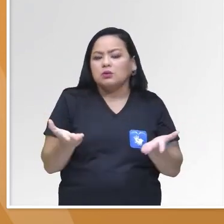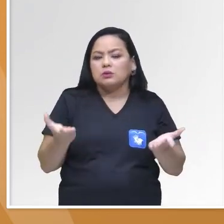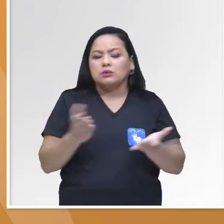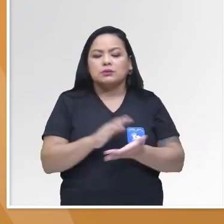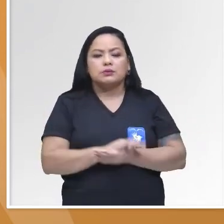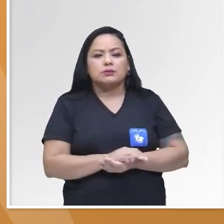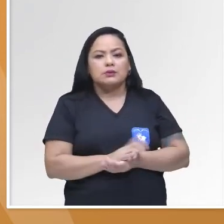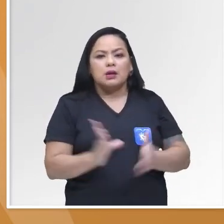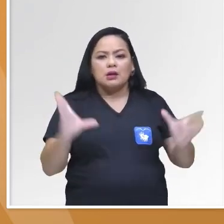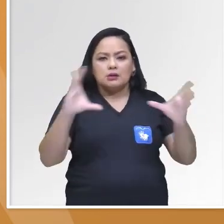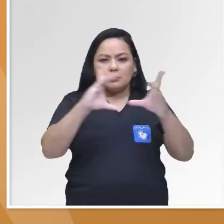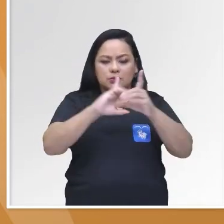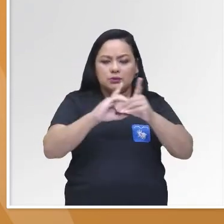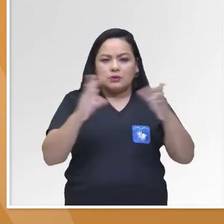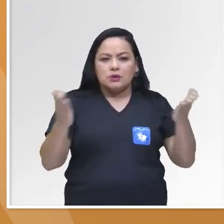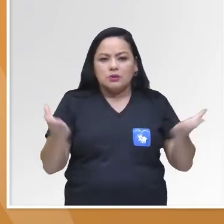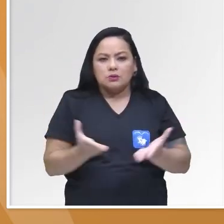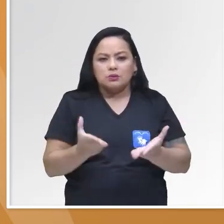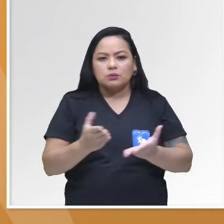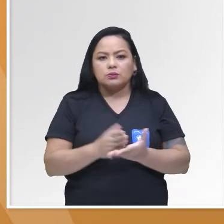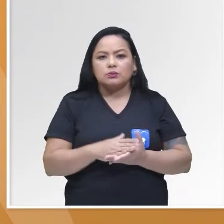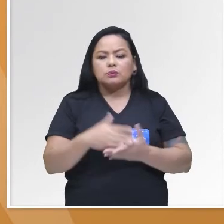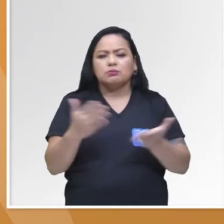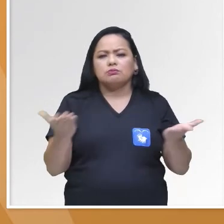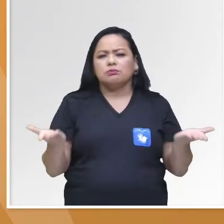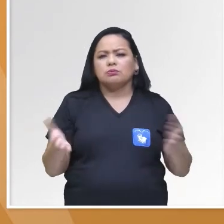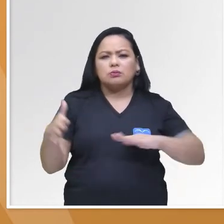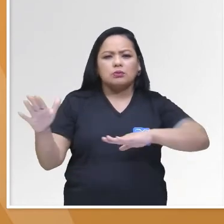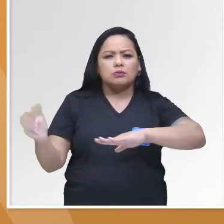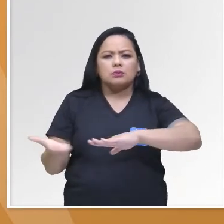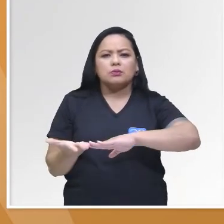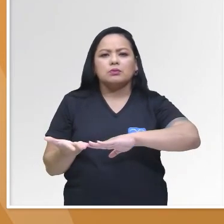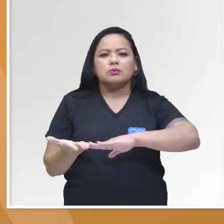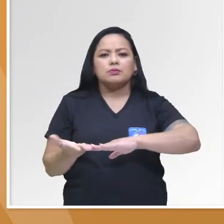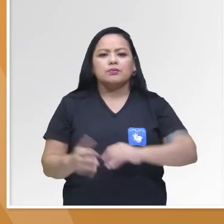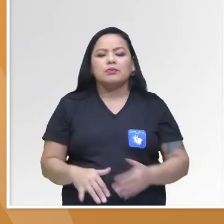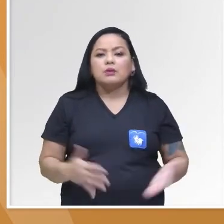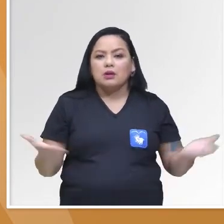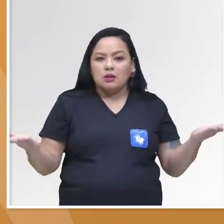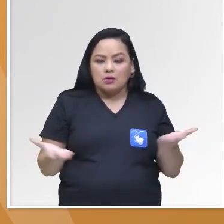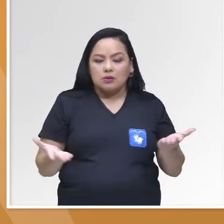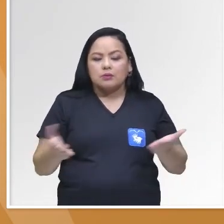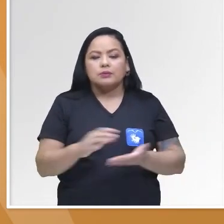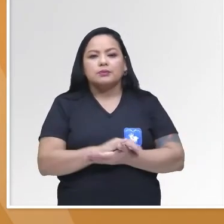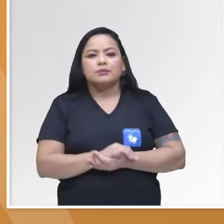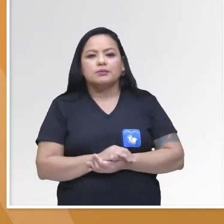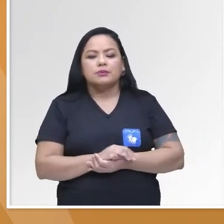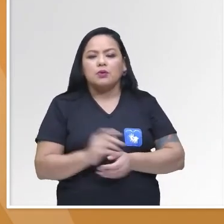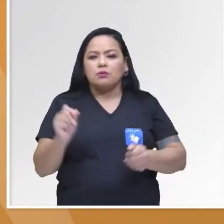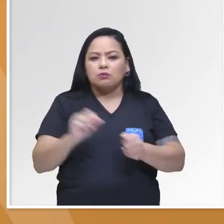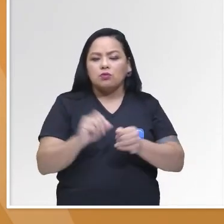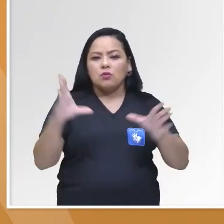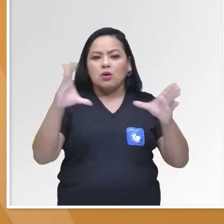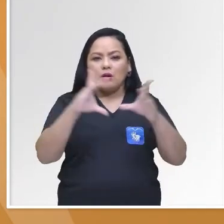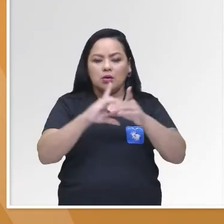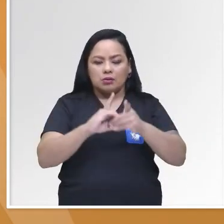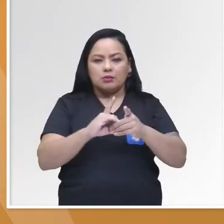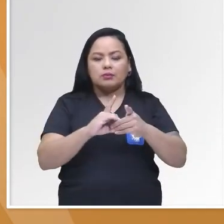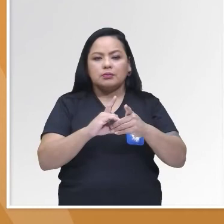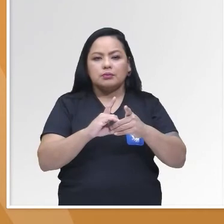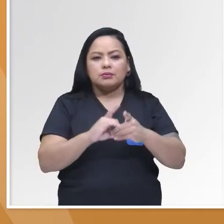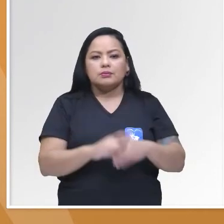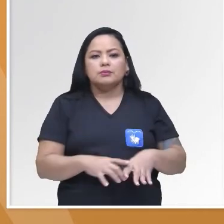A democracia contemporânea. Na era moderna, a prática da democracia